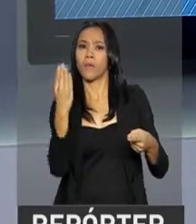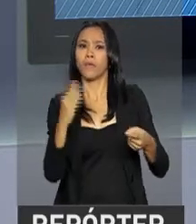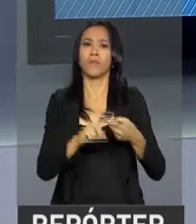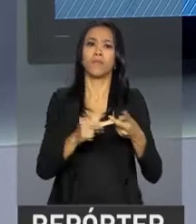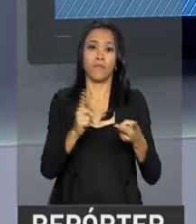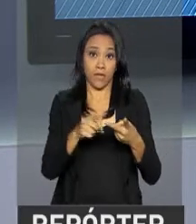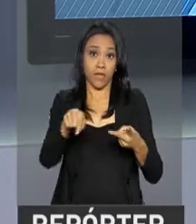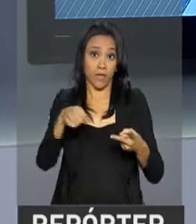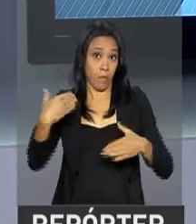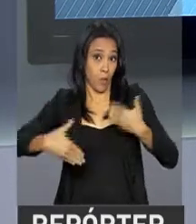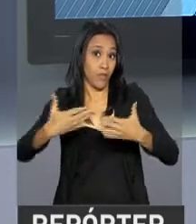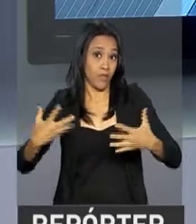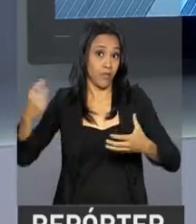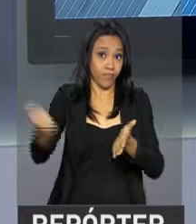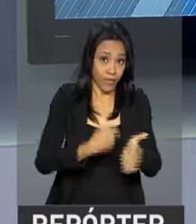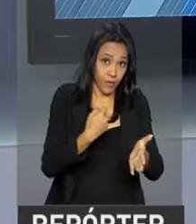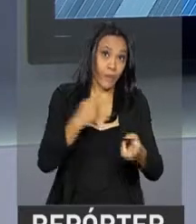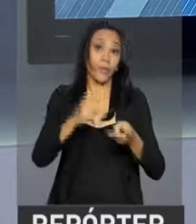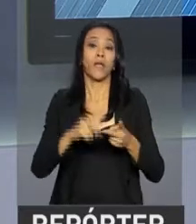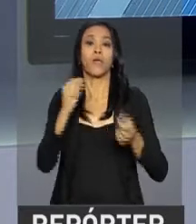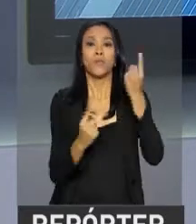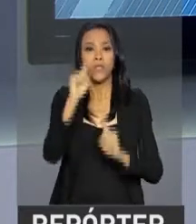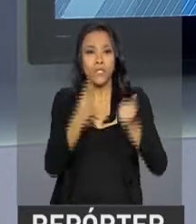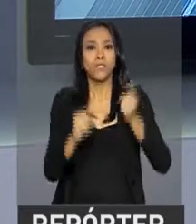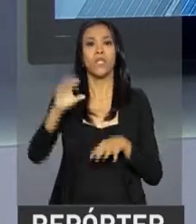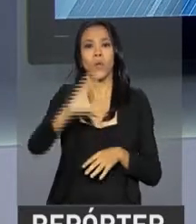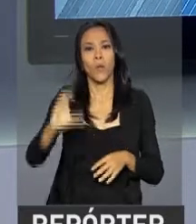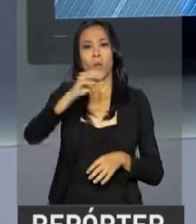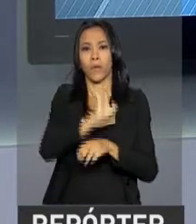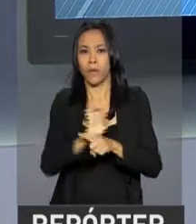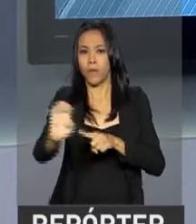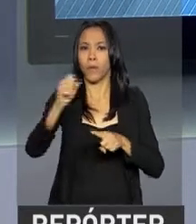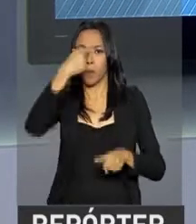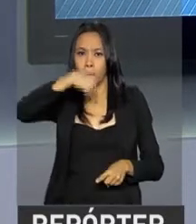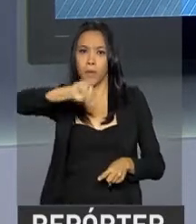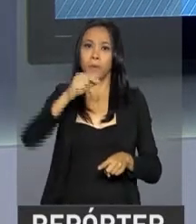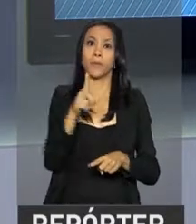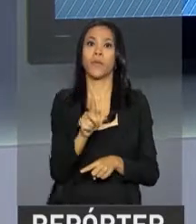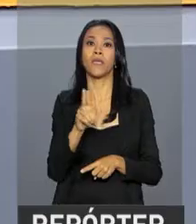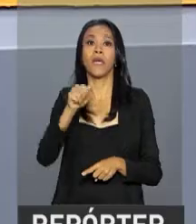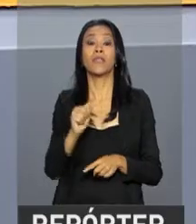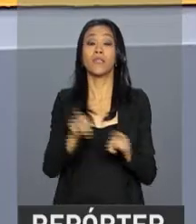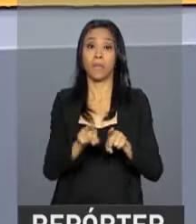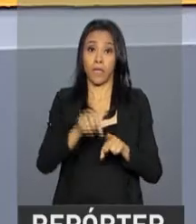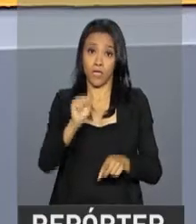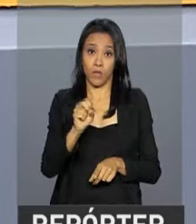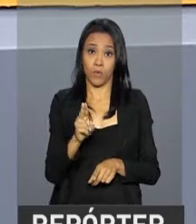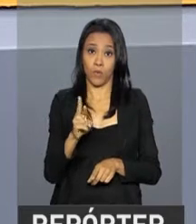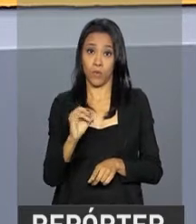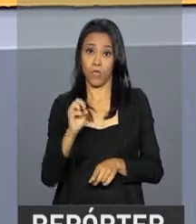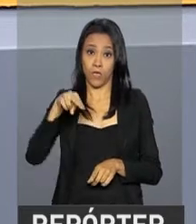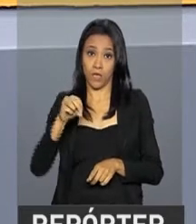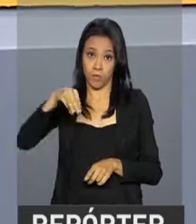bolívia que está em processo de adesão o chile a colômbia o equador o peru a guiana o suriname a base